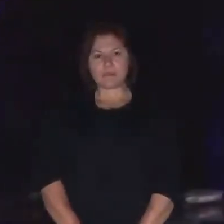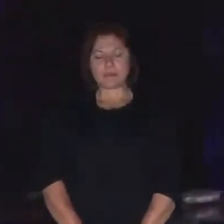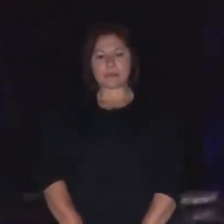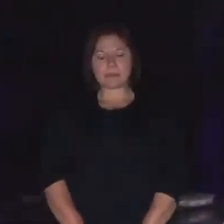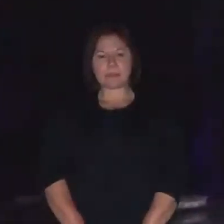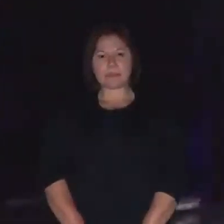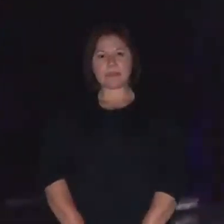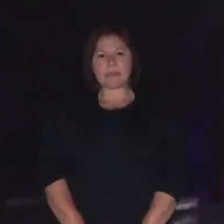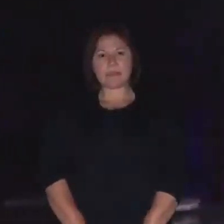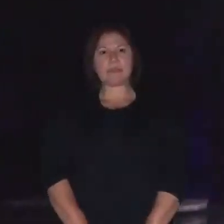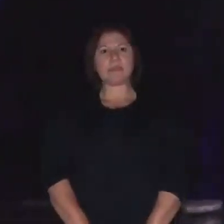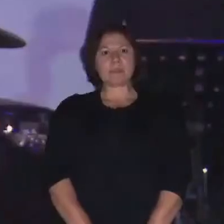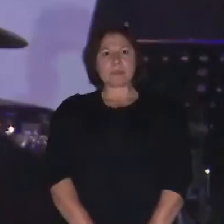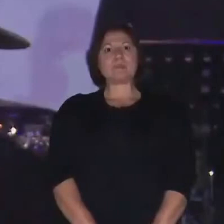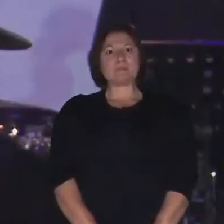olha só.